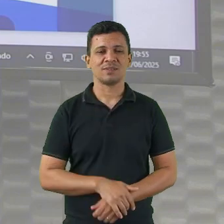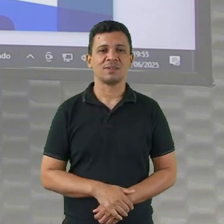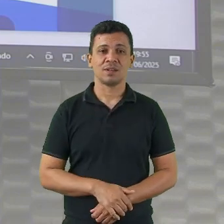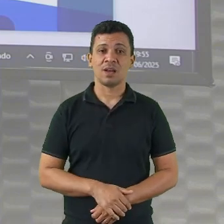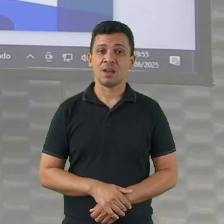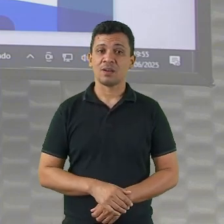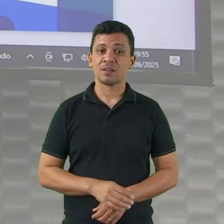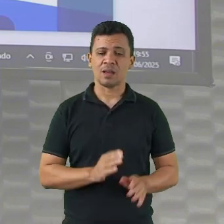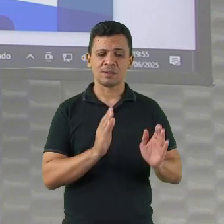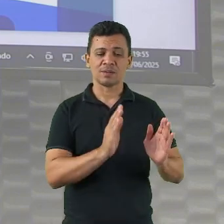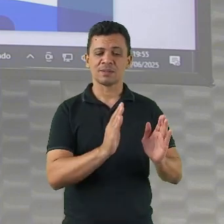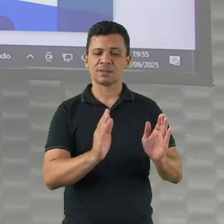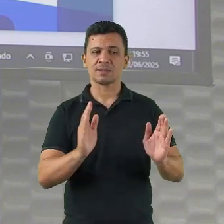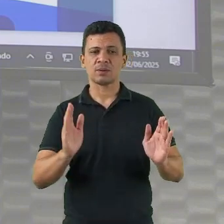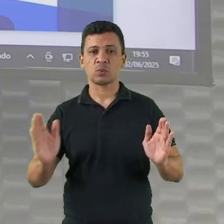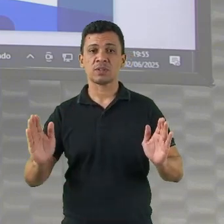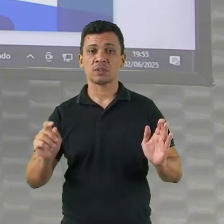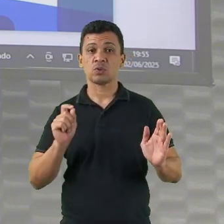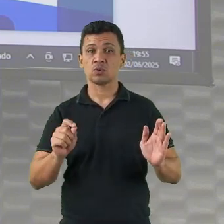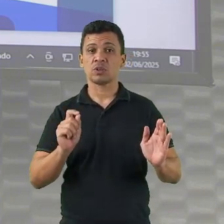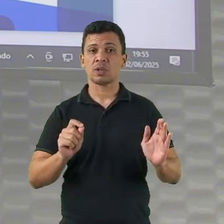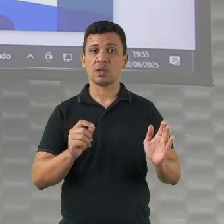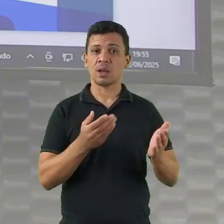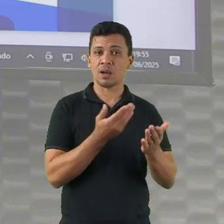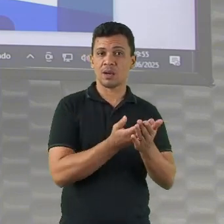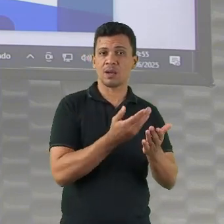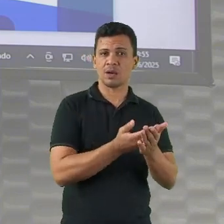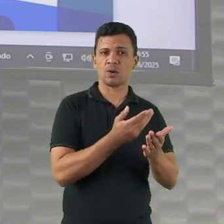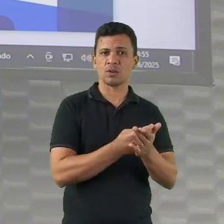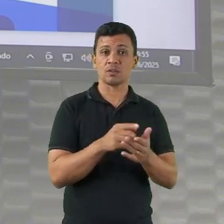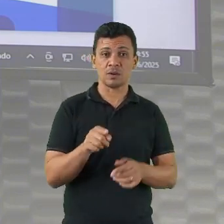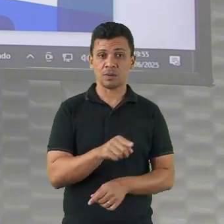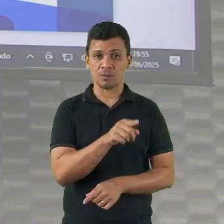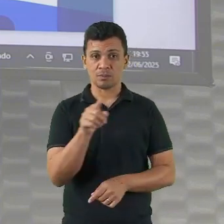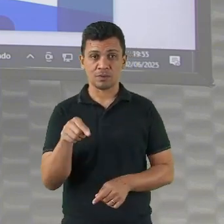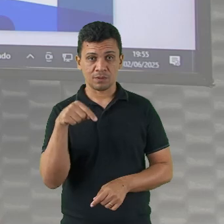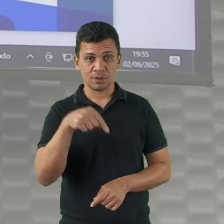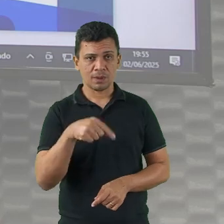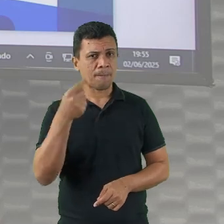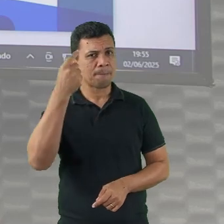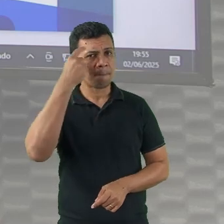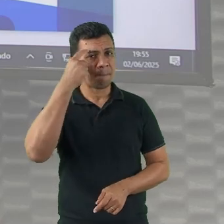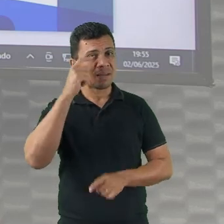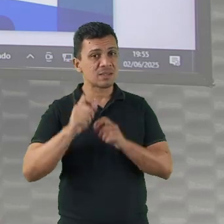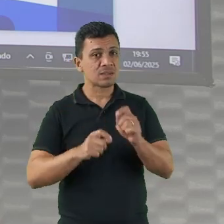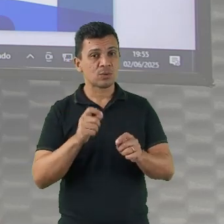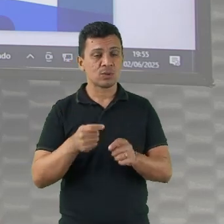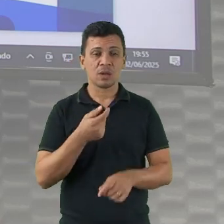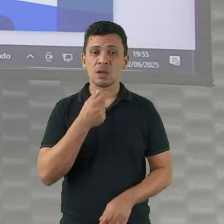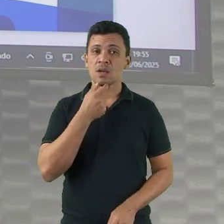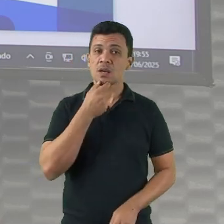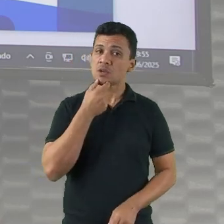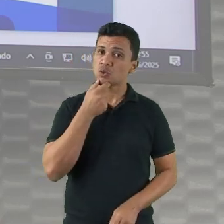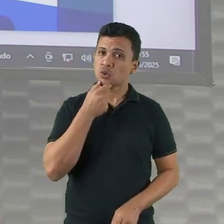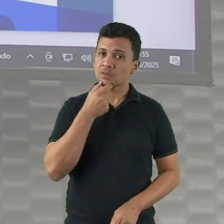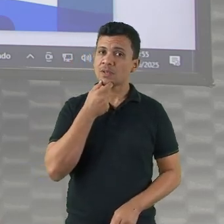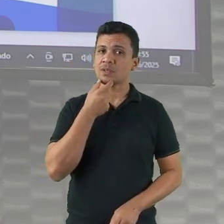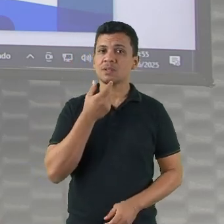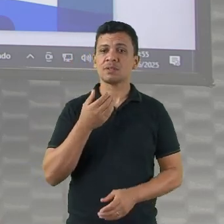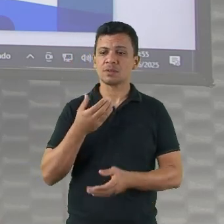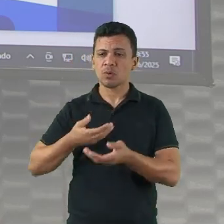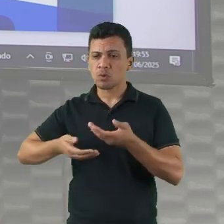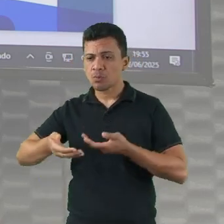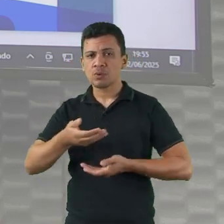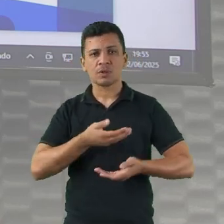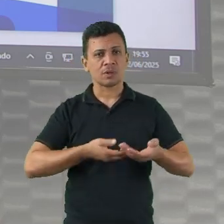dar sequência a várias aulas que nós temos produzido para vocês, pensando no inglês como uma forma de